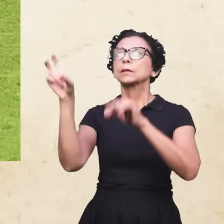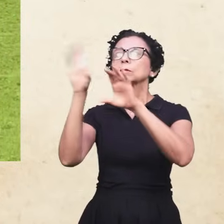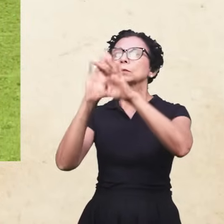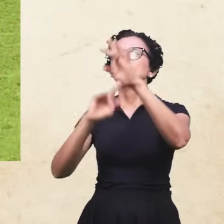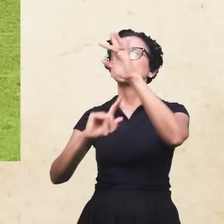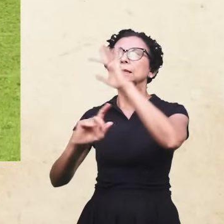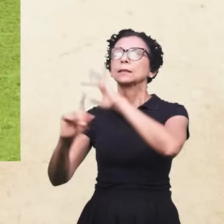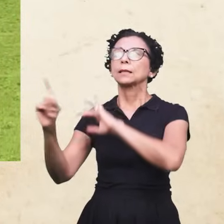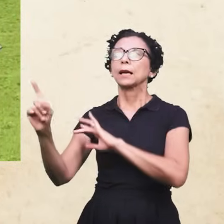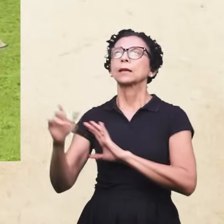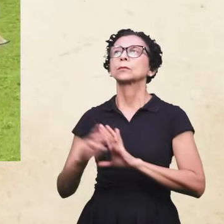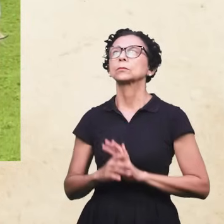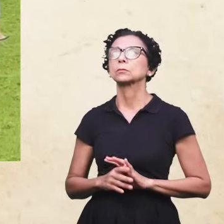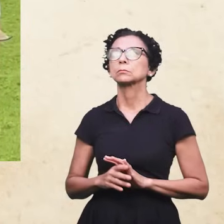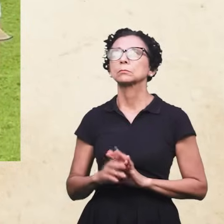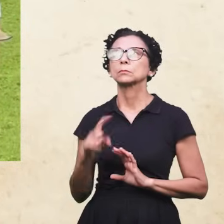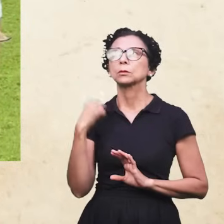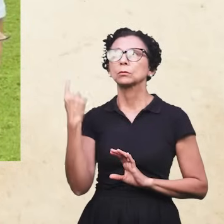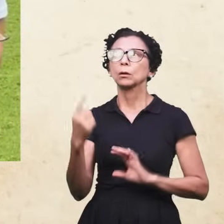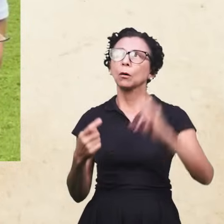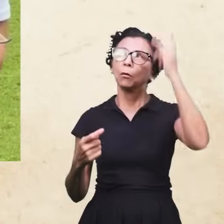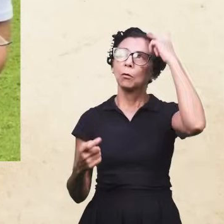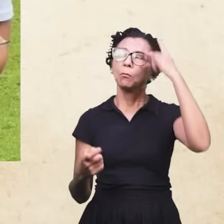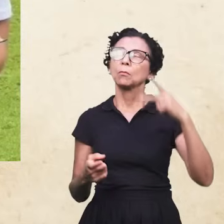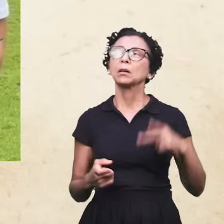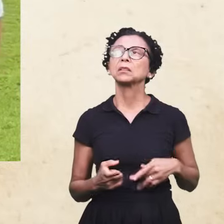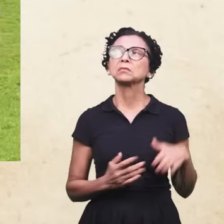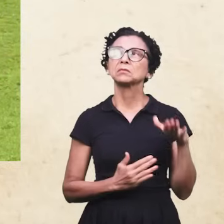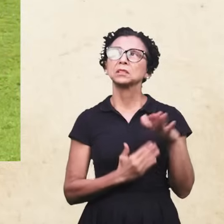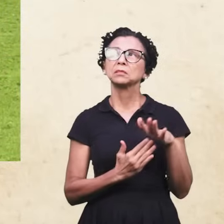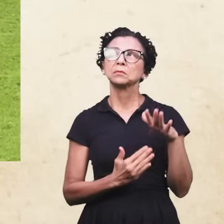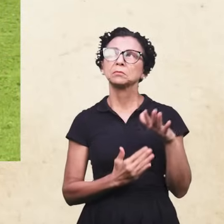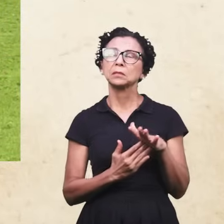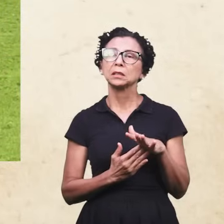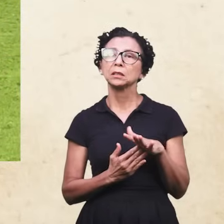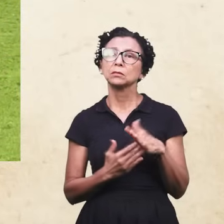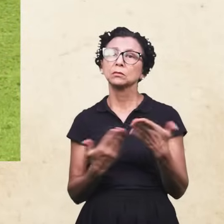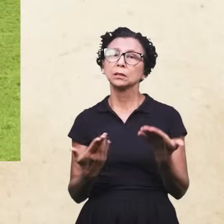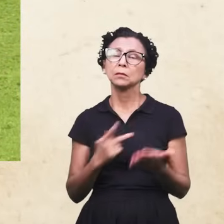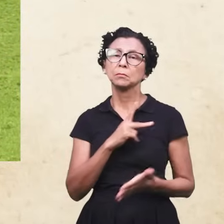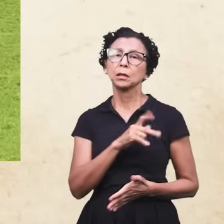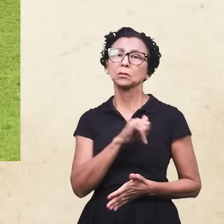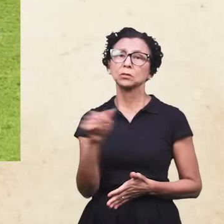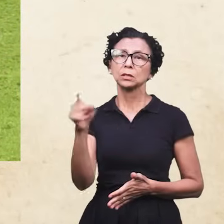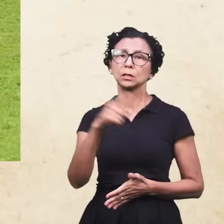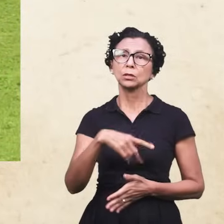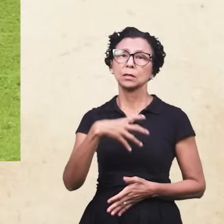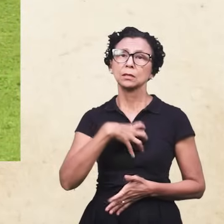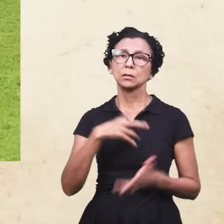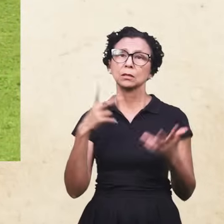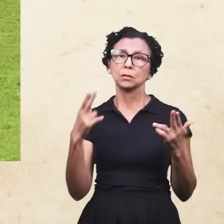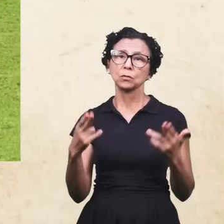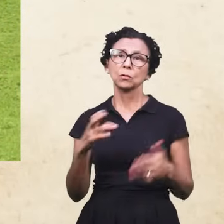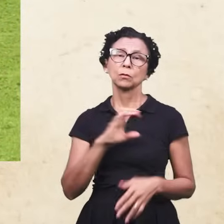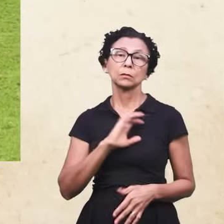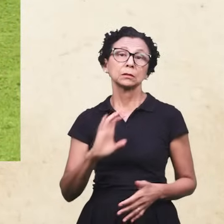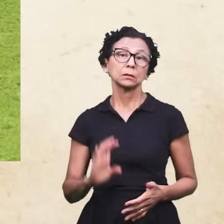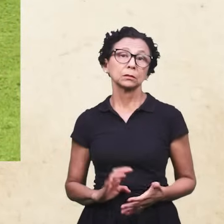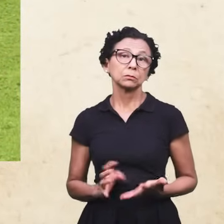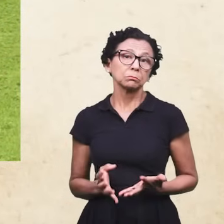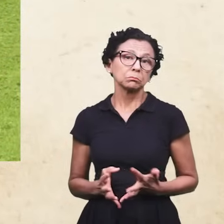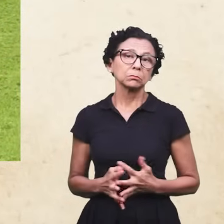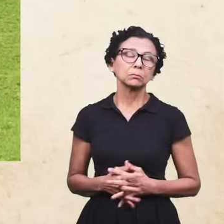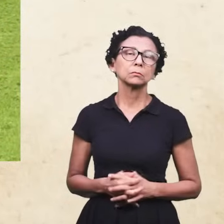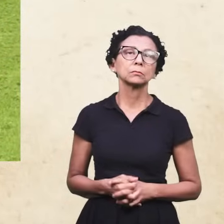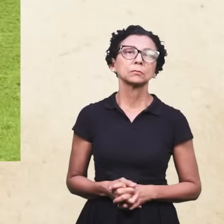exaltado na nossa vida tão temporal e limitada? Porque Paulo também fala para nós termos o mesmo sentimento que Cristo teve em Filipenses. Então,